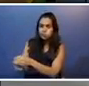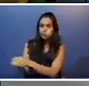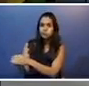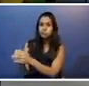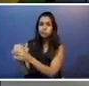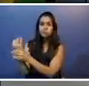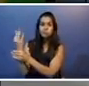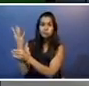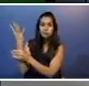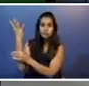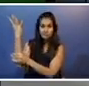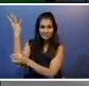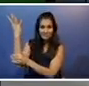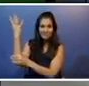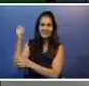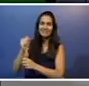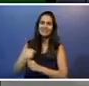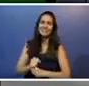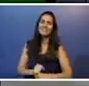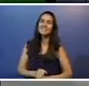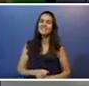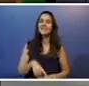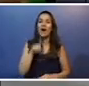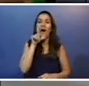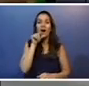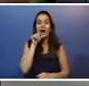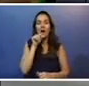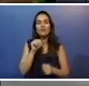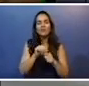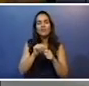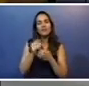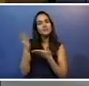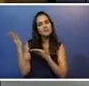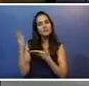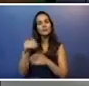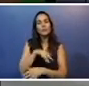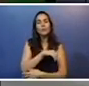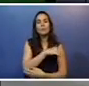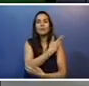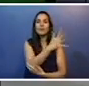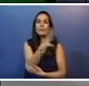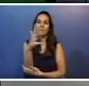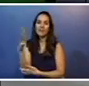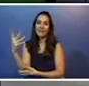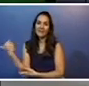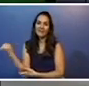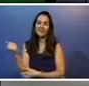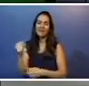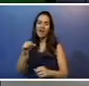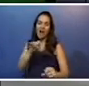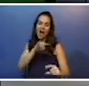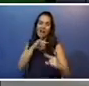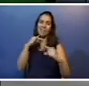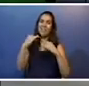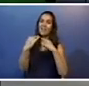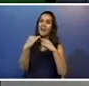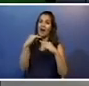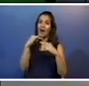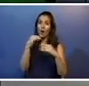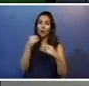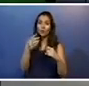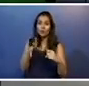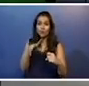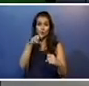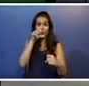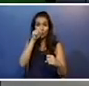germinar. Então, é esta a contribuição que as aves têm para o meio ambiente. Elas são atraídas pelo cheiro e pela